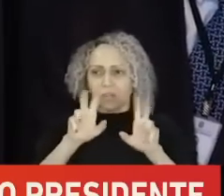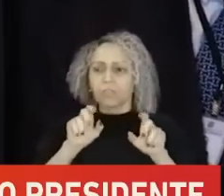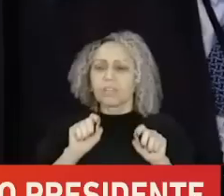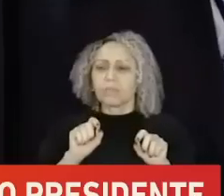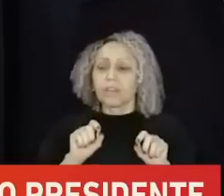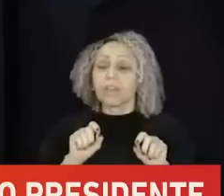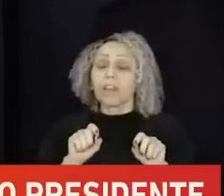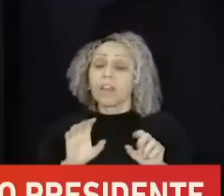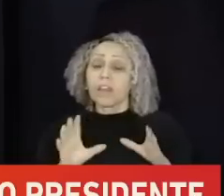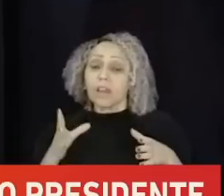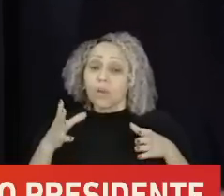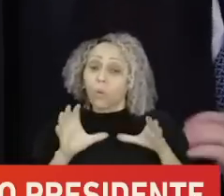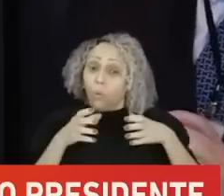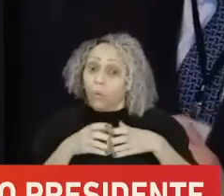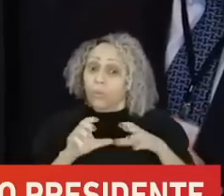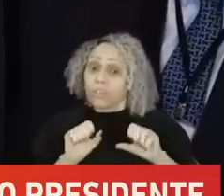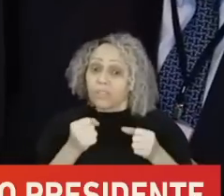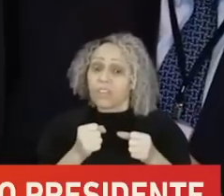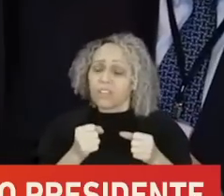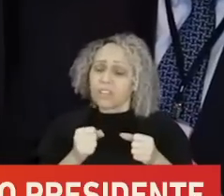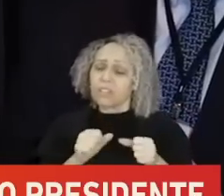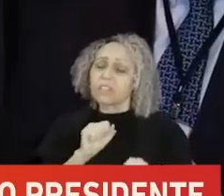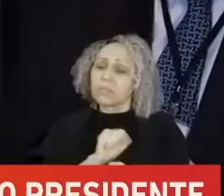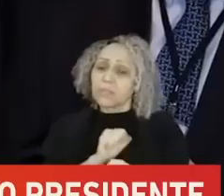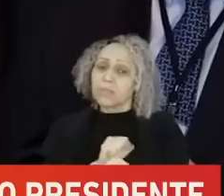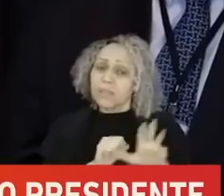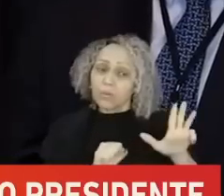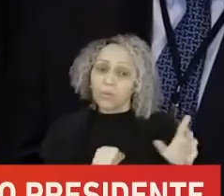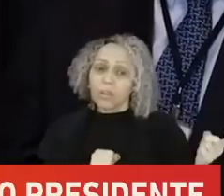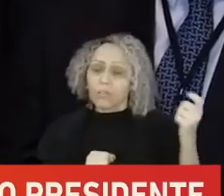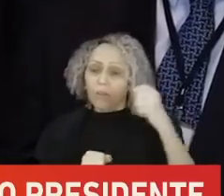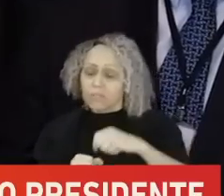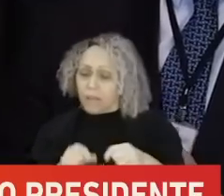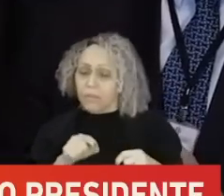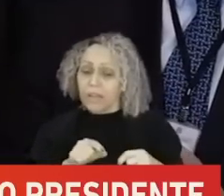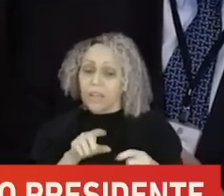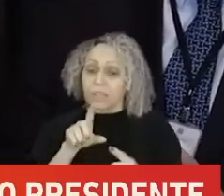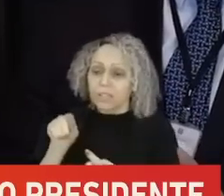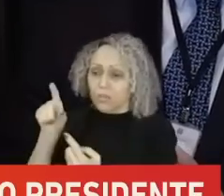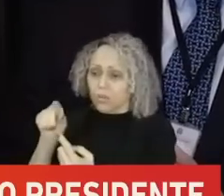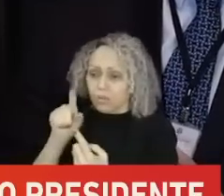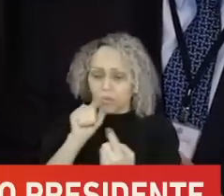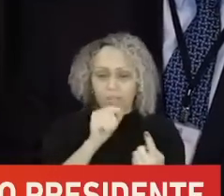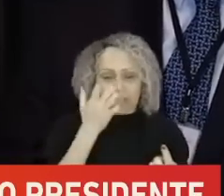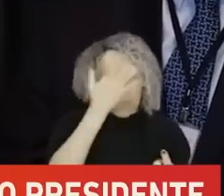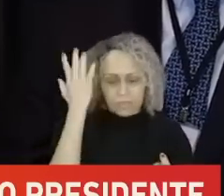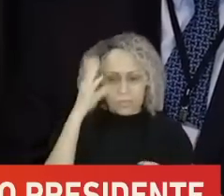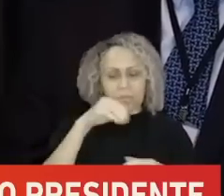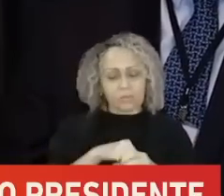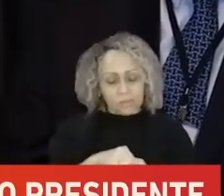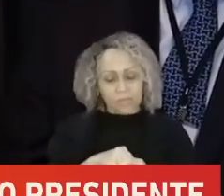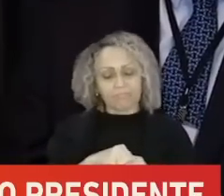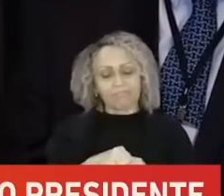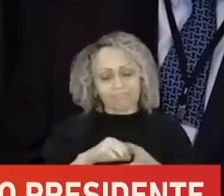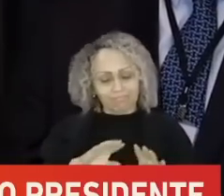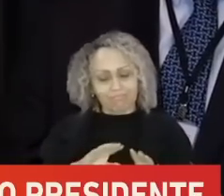do pagador de impostos. E eu acho que essa situação também é muito didática. O Aloysio Mercadante é muito amigo do Lula, não? Mas muito!